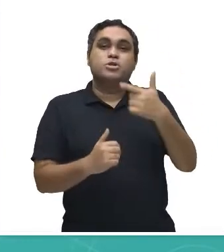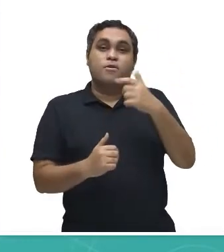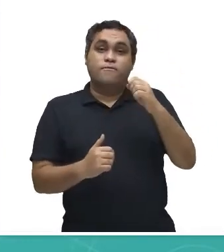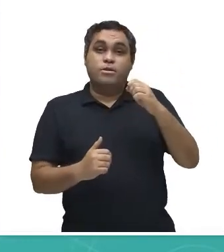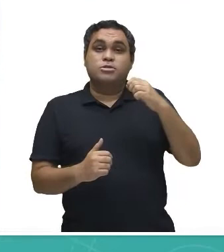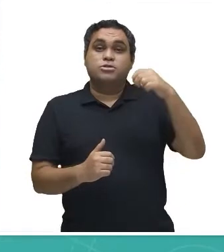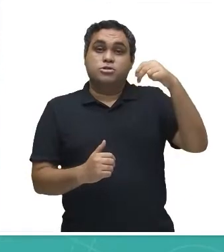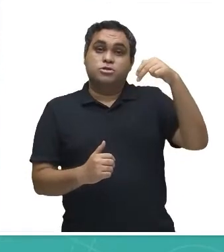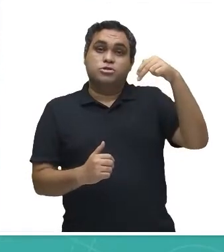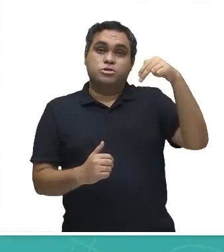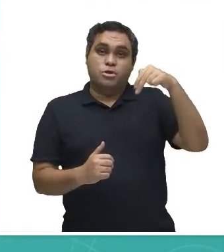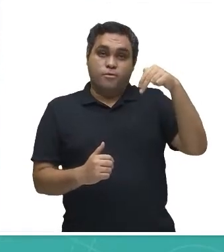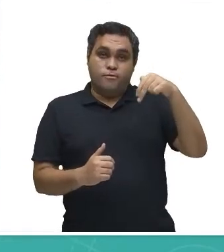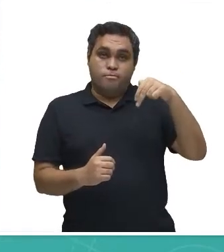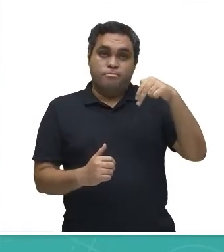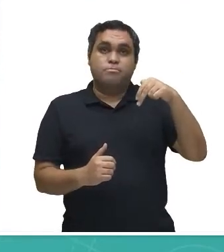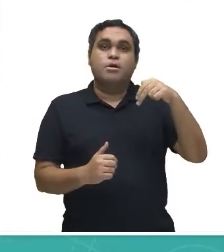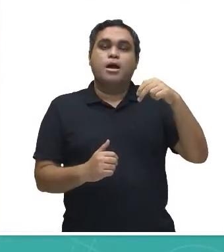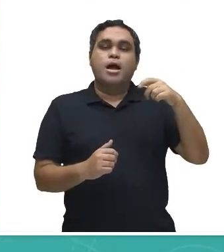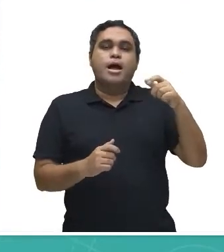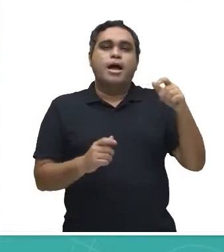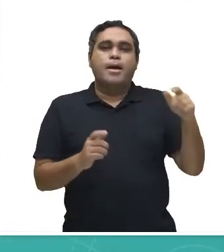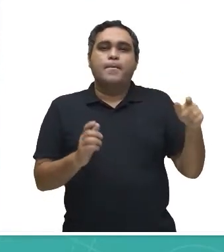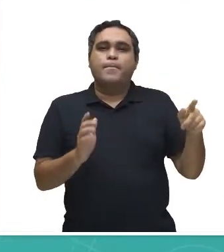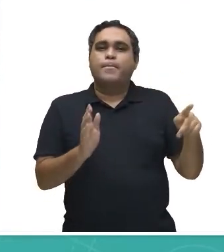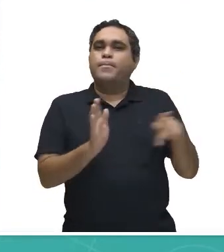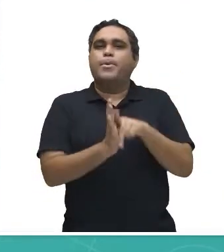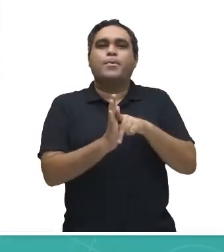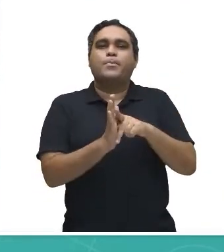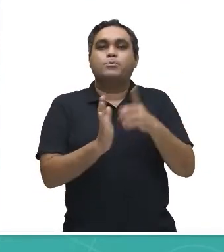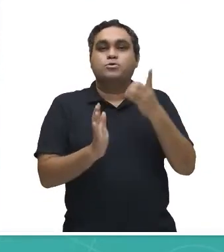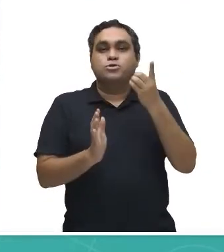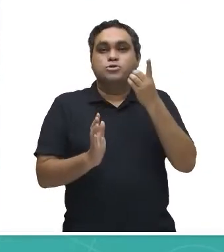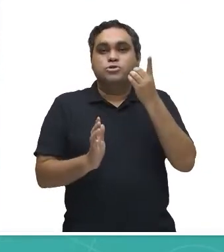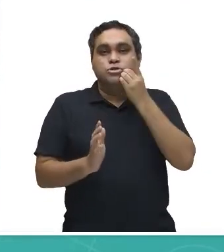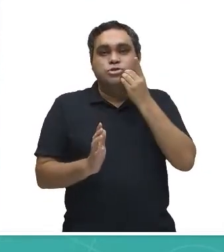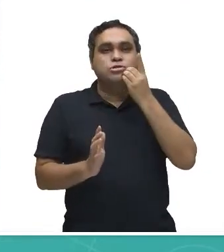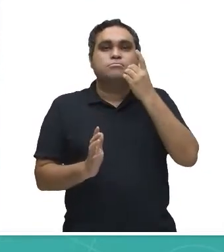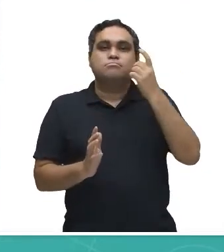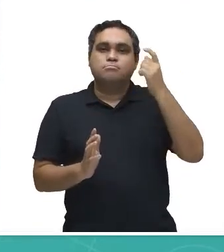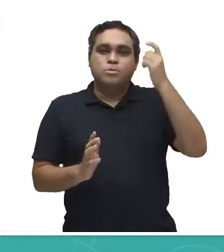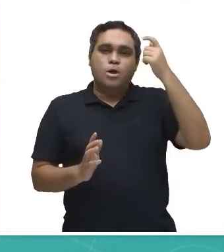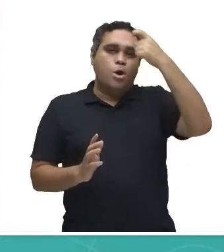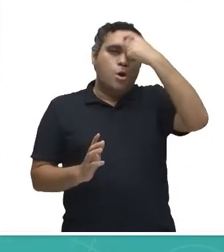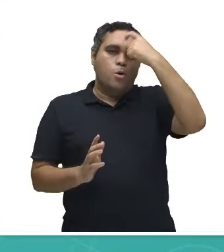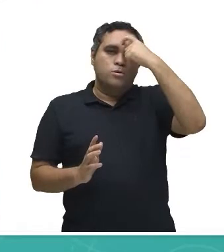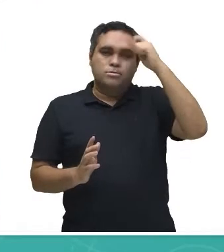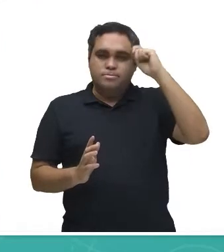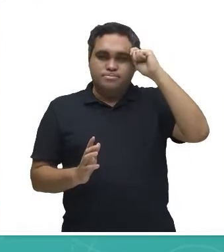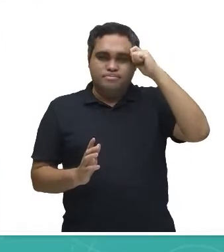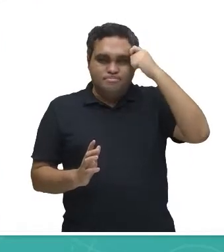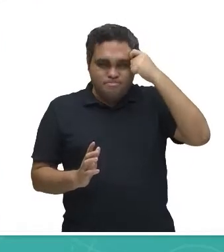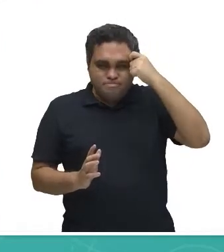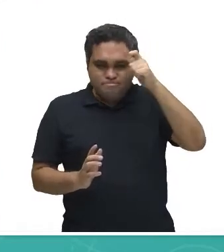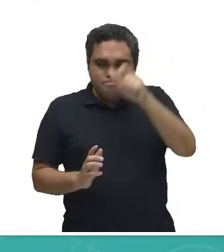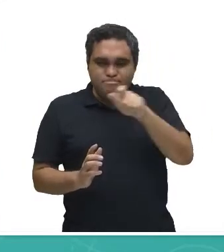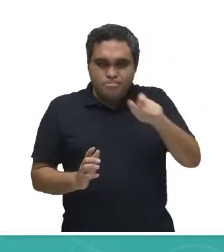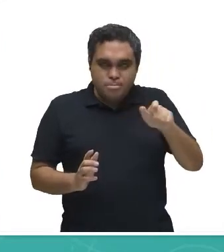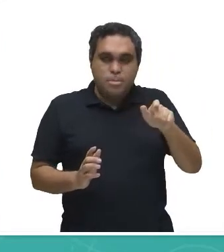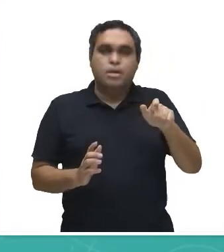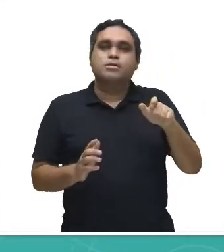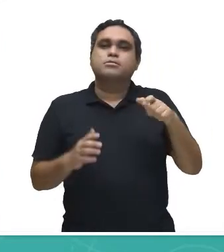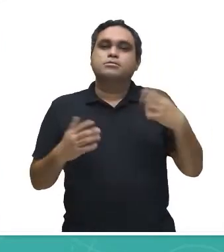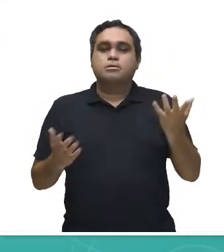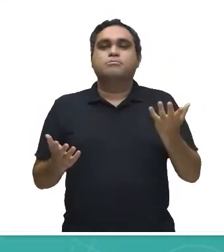Dia da Consciência Negra. É uma memória que nós temos aí na data do seu falecimento, tá? Então aí nós tivemos a